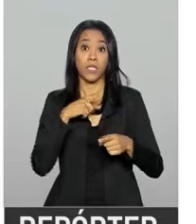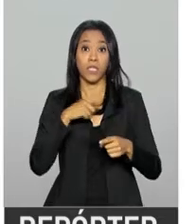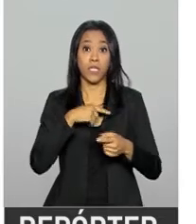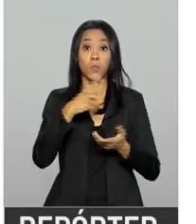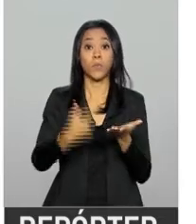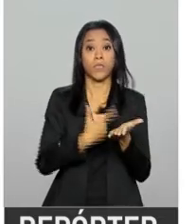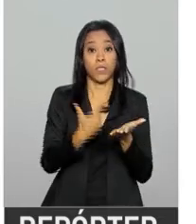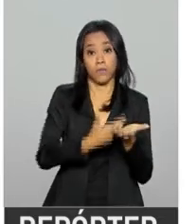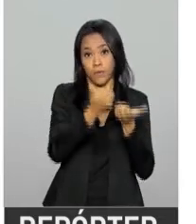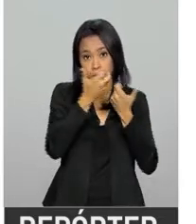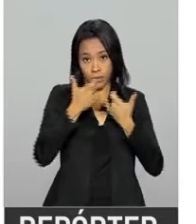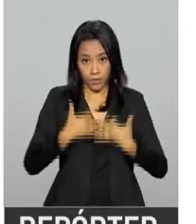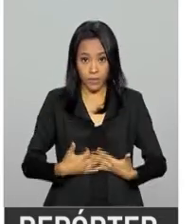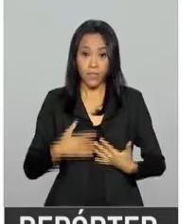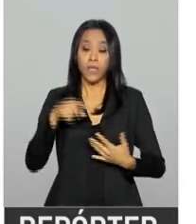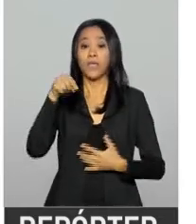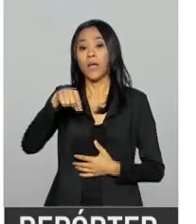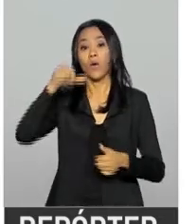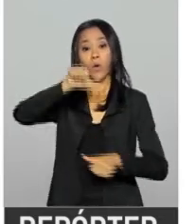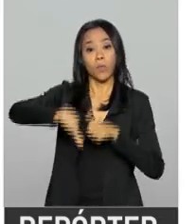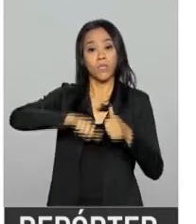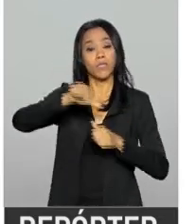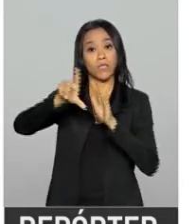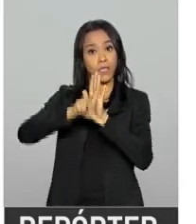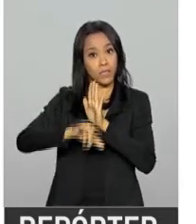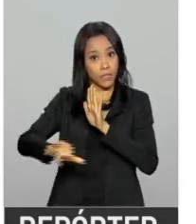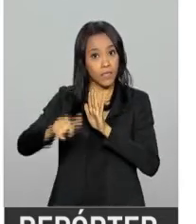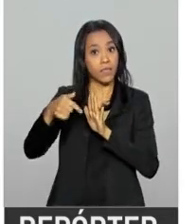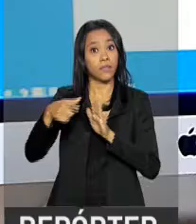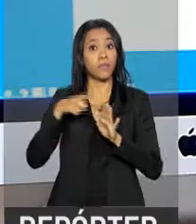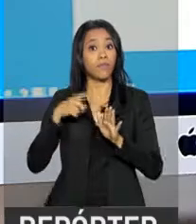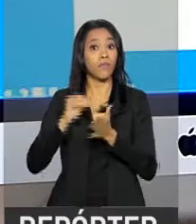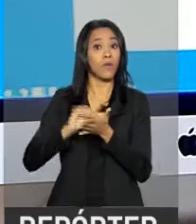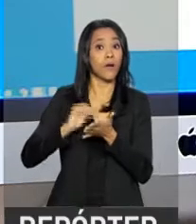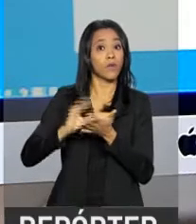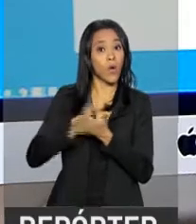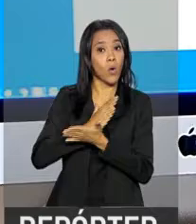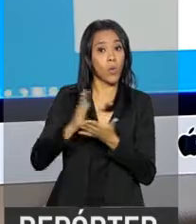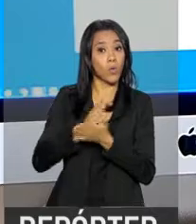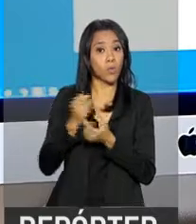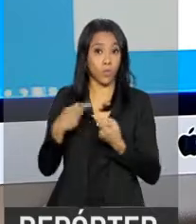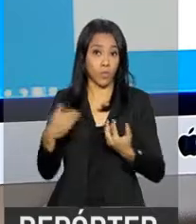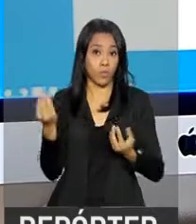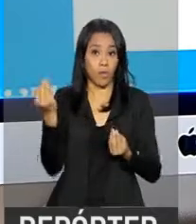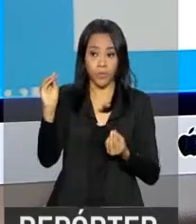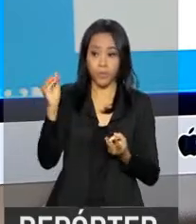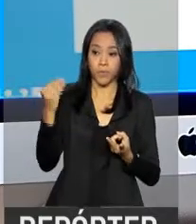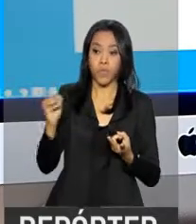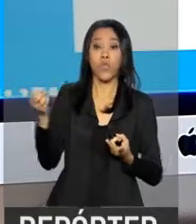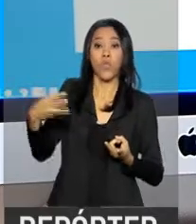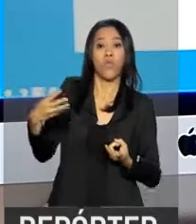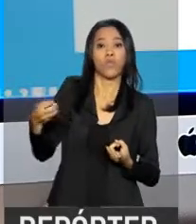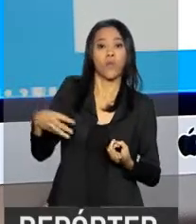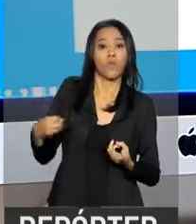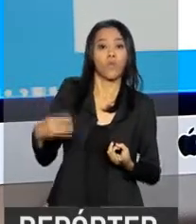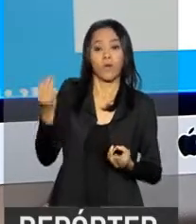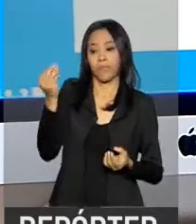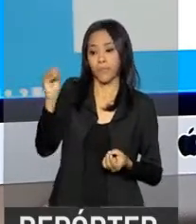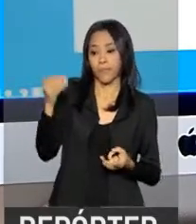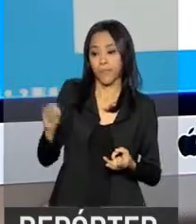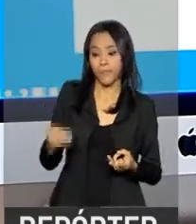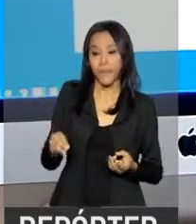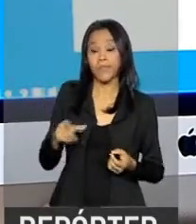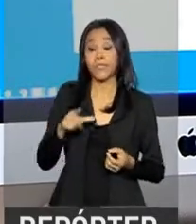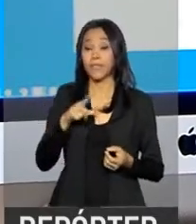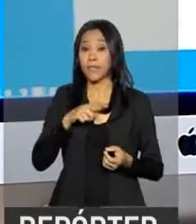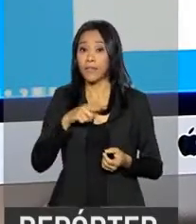com a alteração da lei trabalhista, a RAIS tem novos campos a serem completados. Os campos novos, ele tem que informar na RAIS se houve